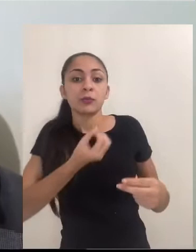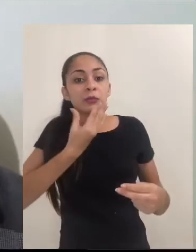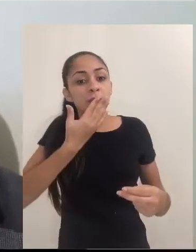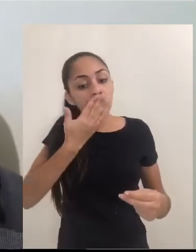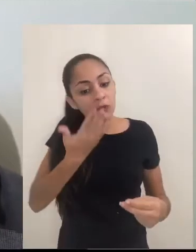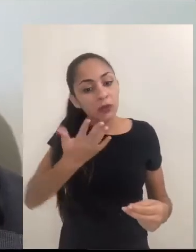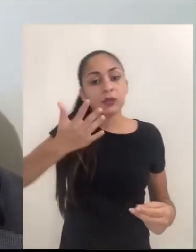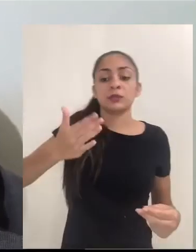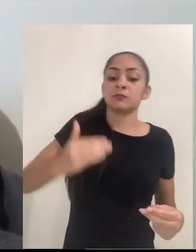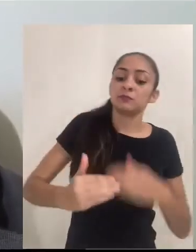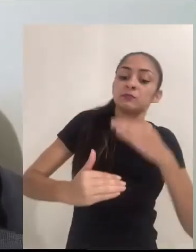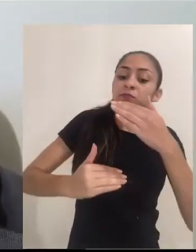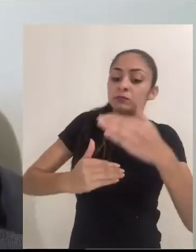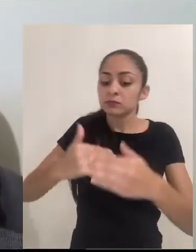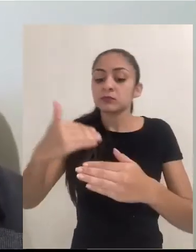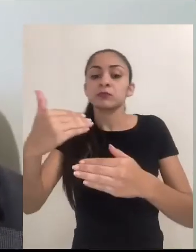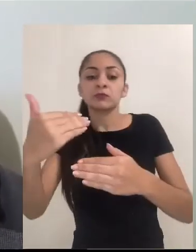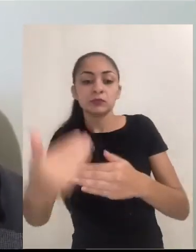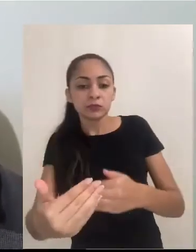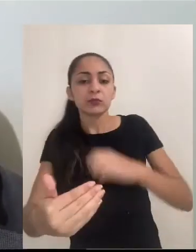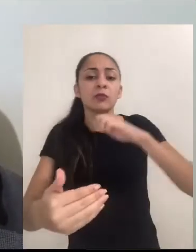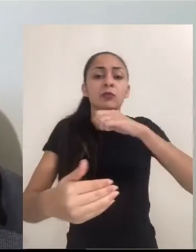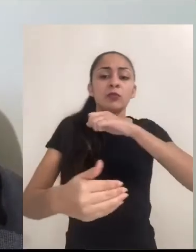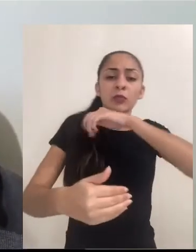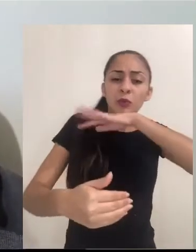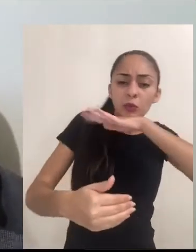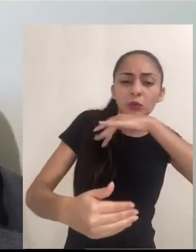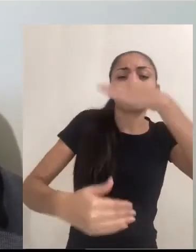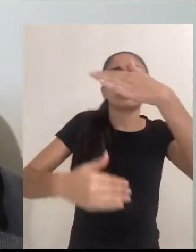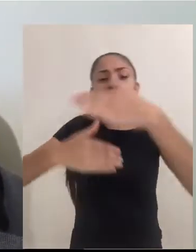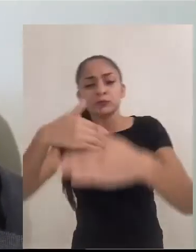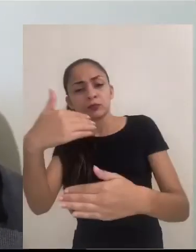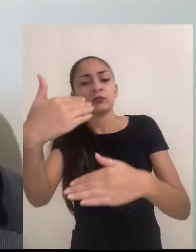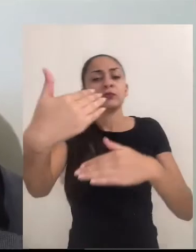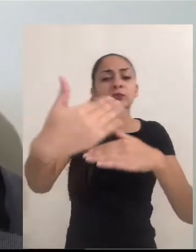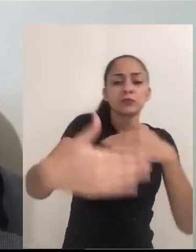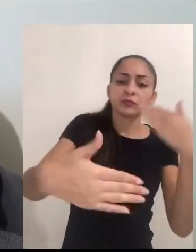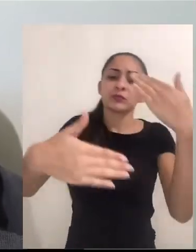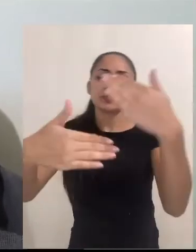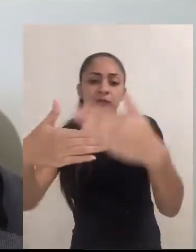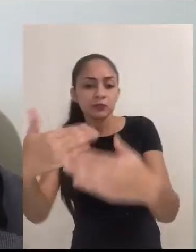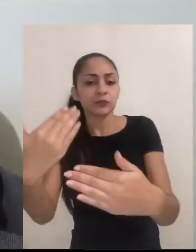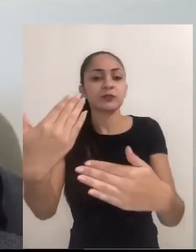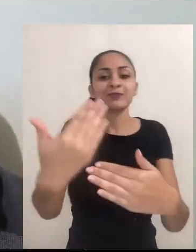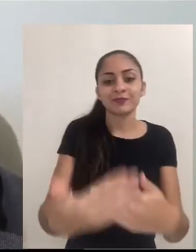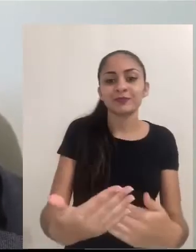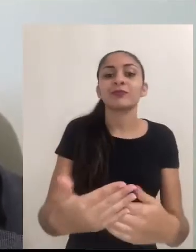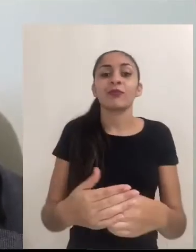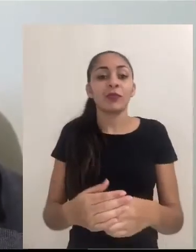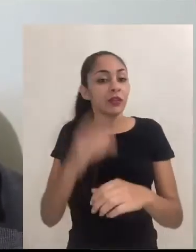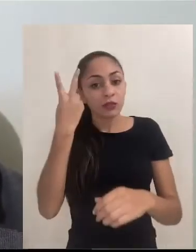nível. Porque na fase ruim a gente cresce e muitas vezes na fase boa a gente se acomoda e deixa de crescer, deixa de viver uma